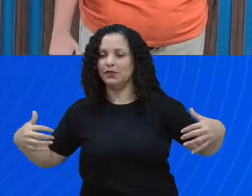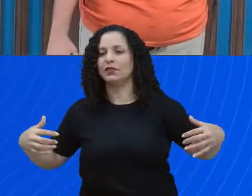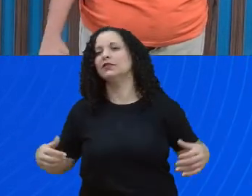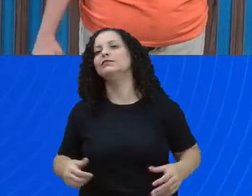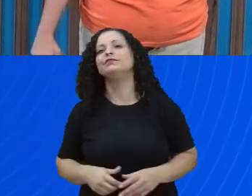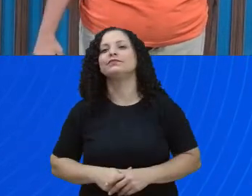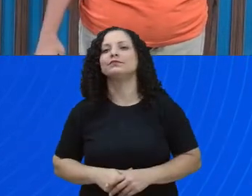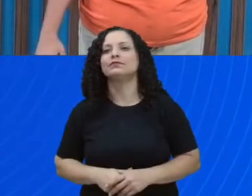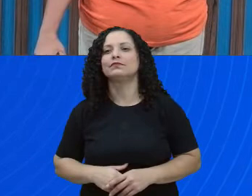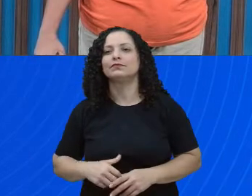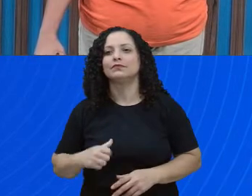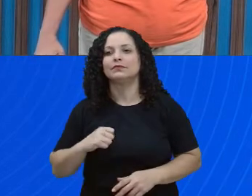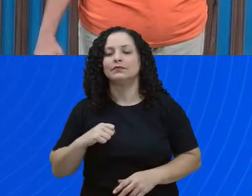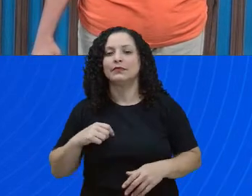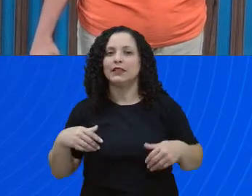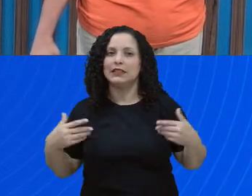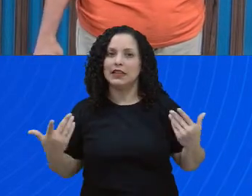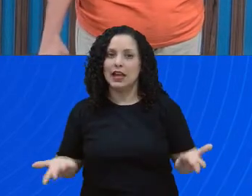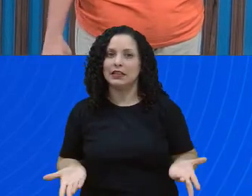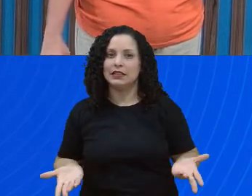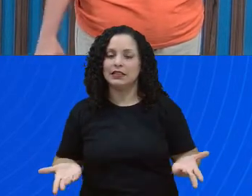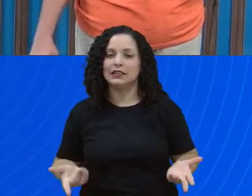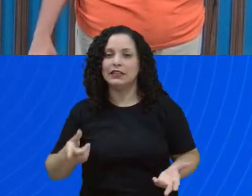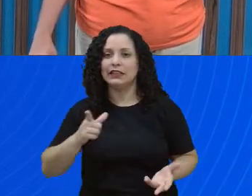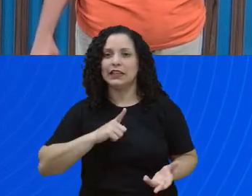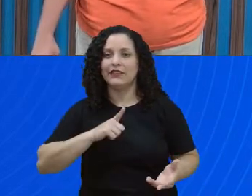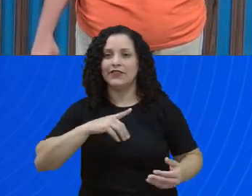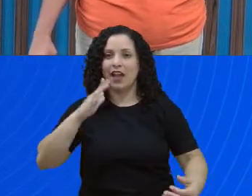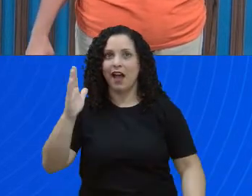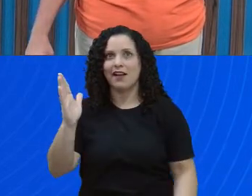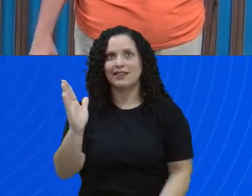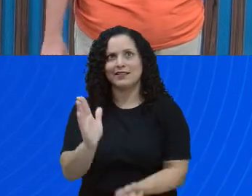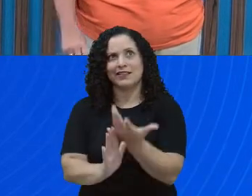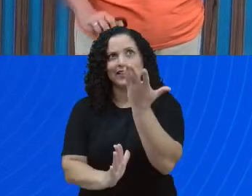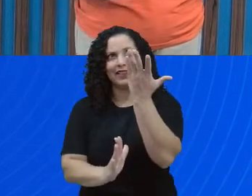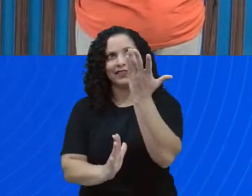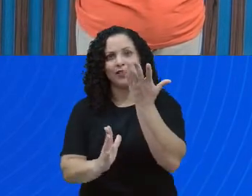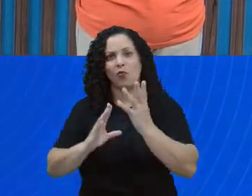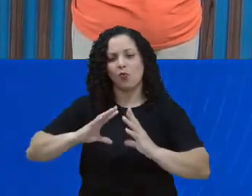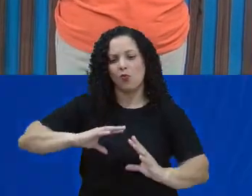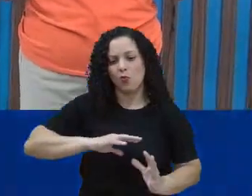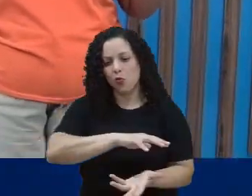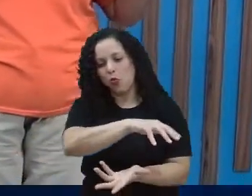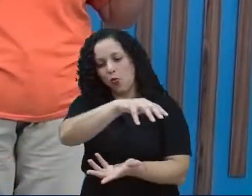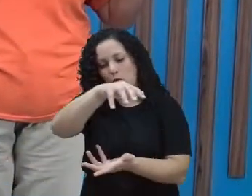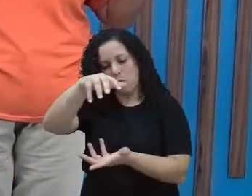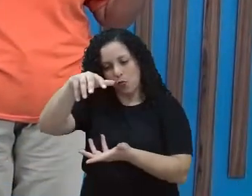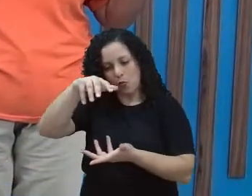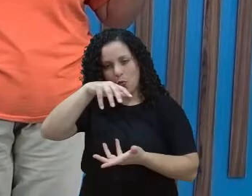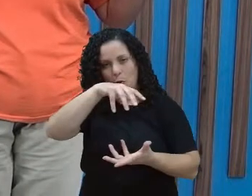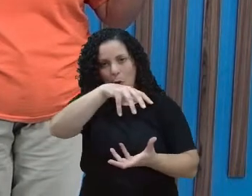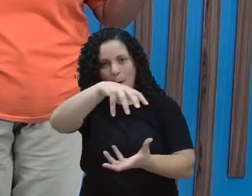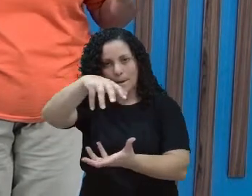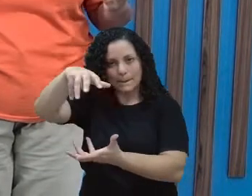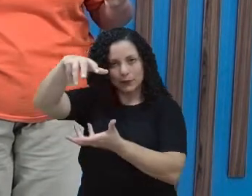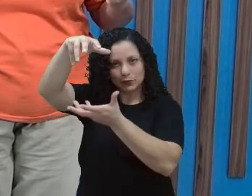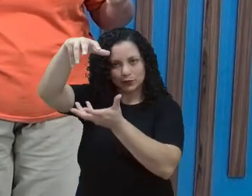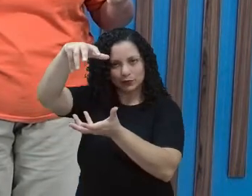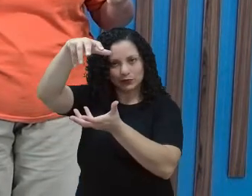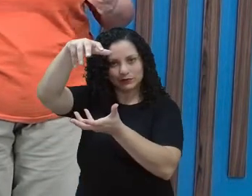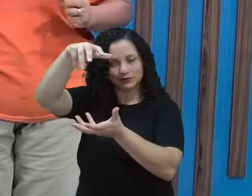E assim sucedeu-se a primeira fase da criação do